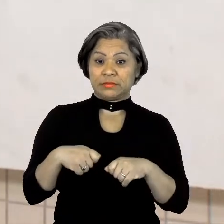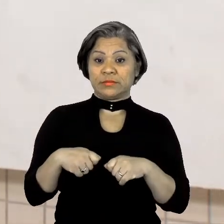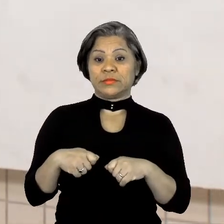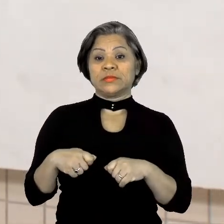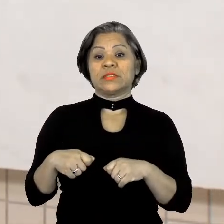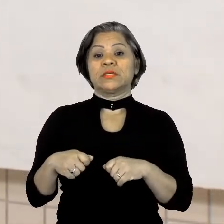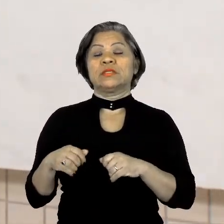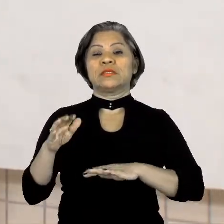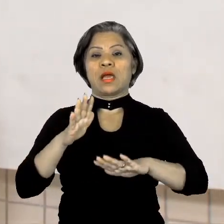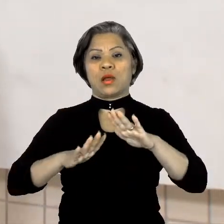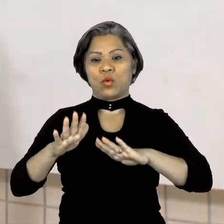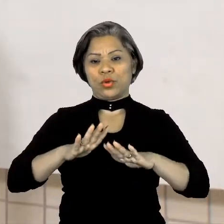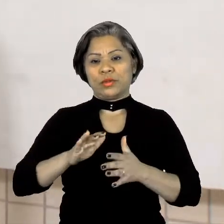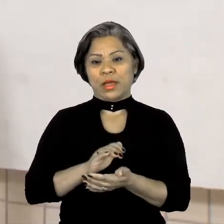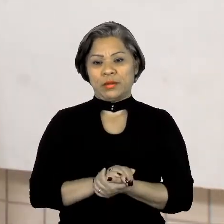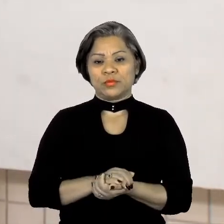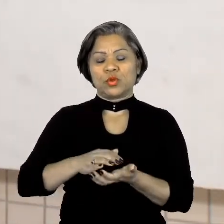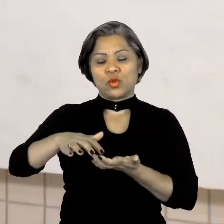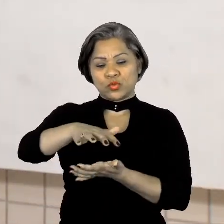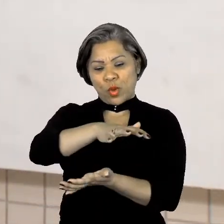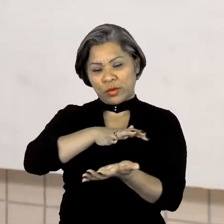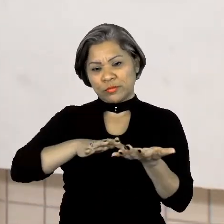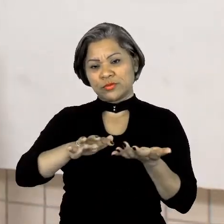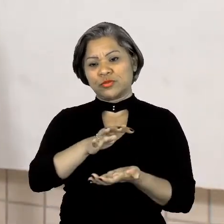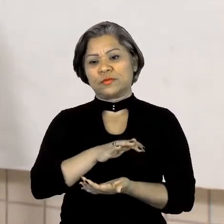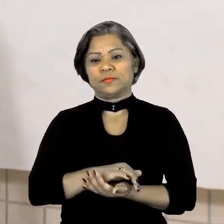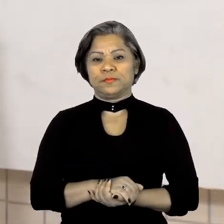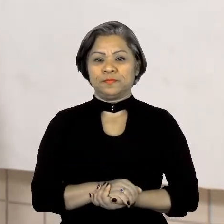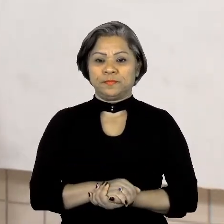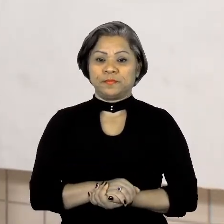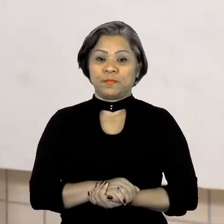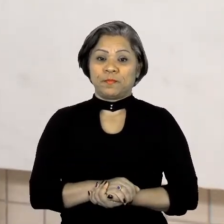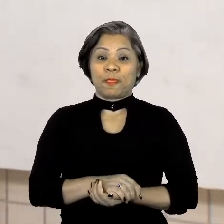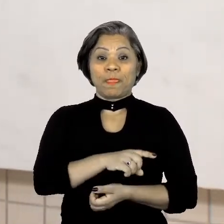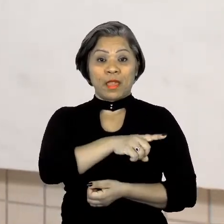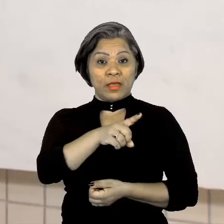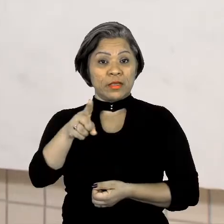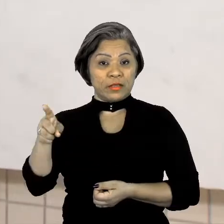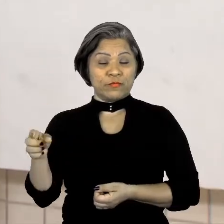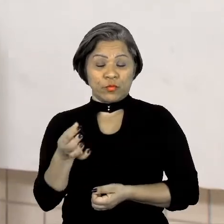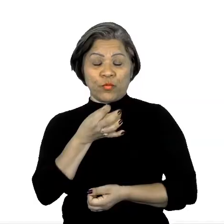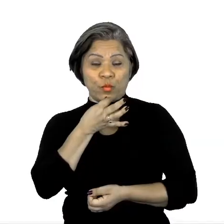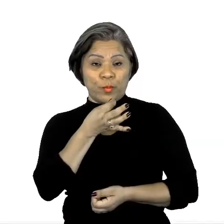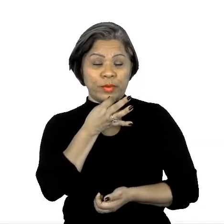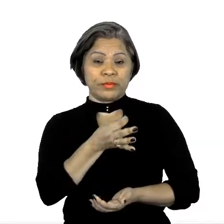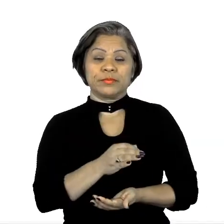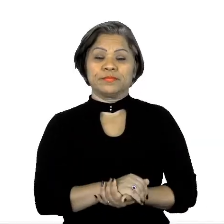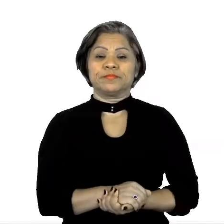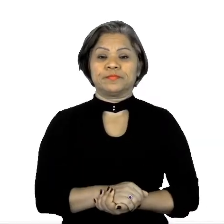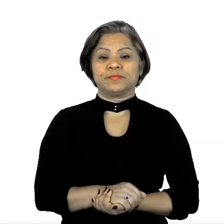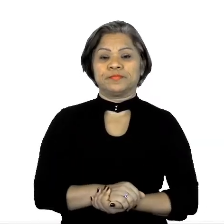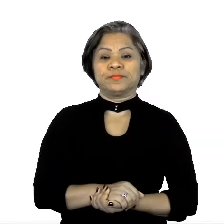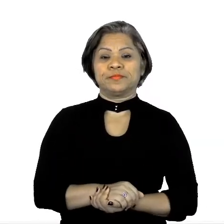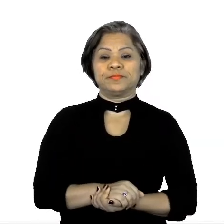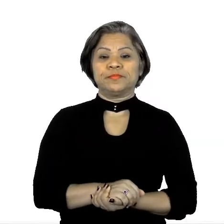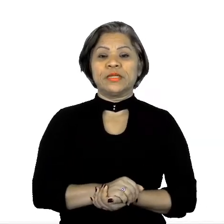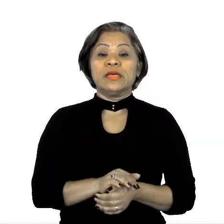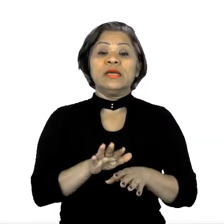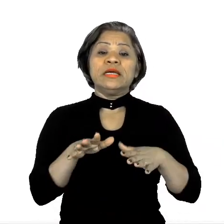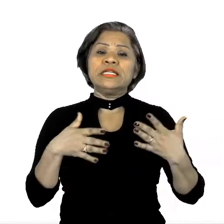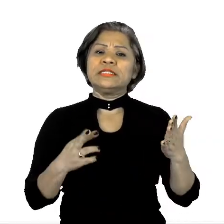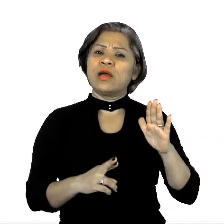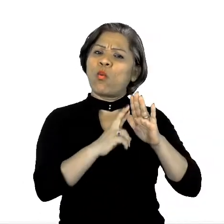ecossistema, tá bom? Próximo slide, por favor. E vocês vão comentar a respeito disso daí. Então, o que é